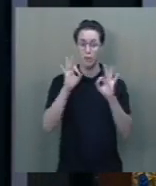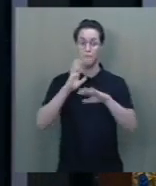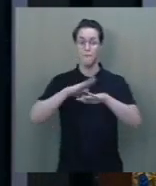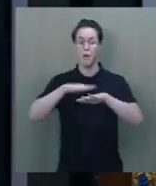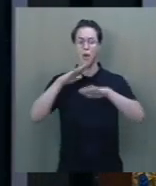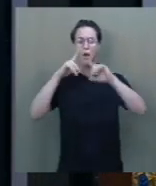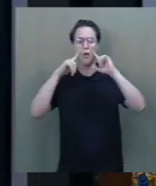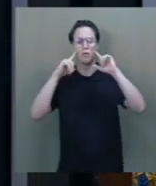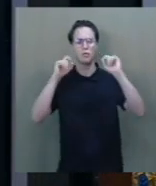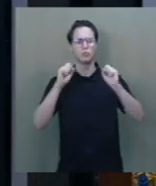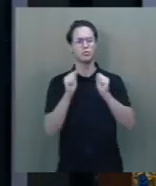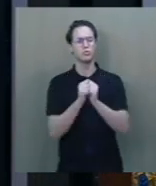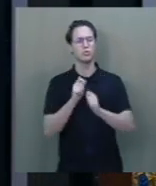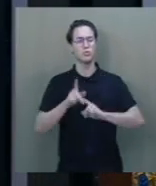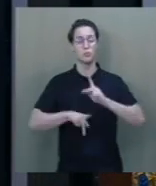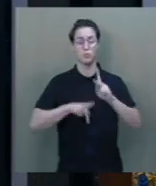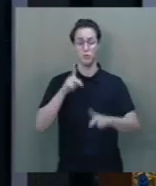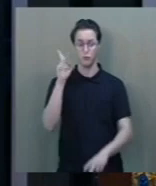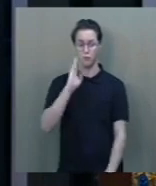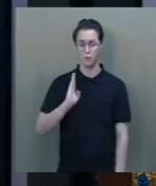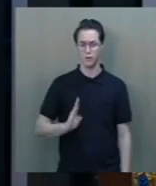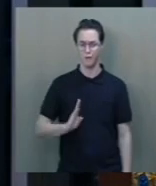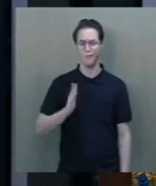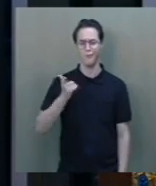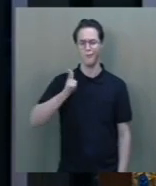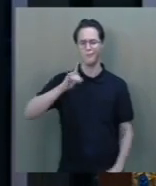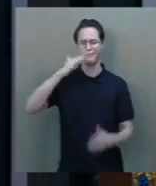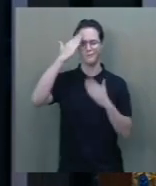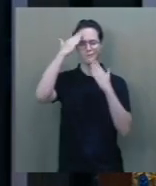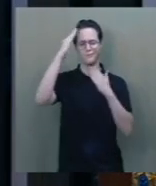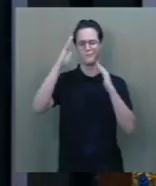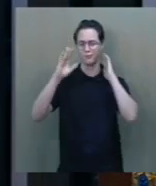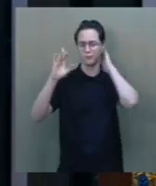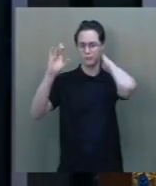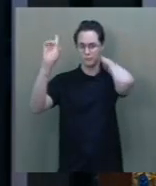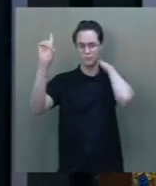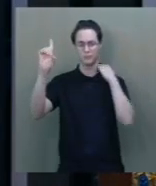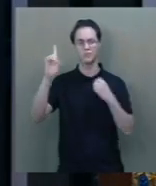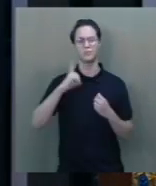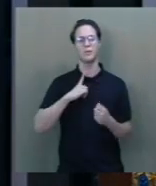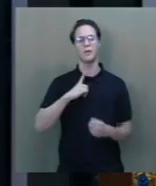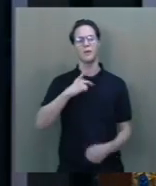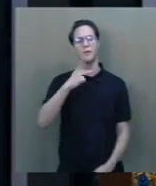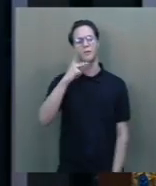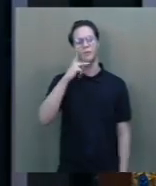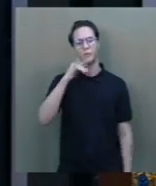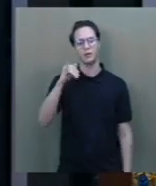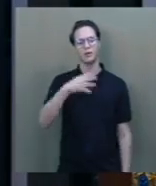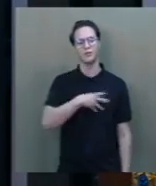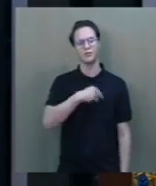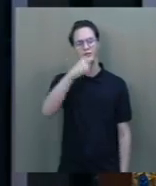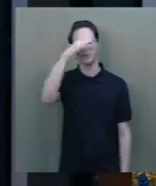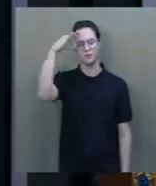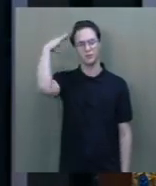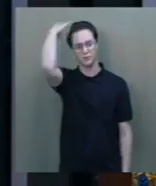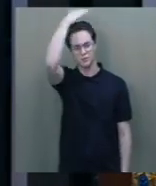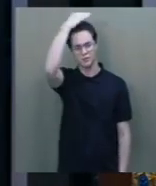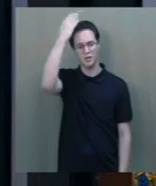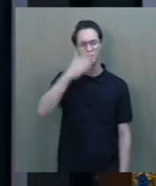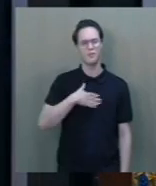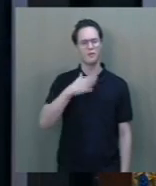ao povo do Brasil. Agradeço mais uma vez a Deus, a Santíssima Trindade, que eu tenho uma fé